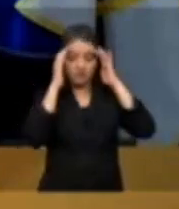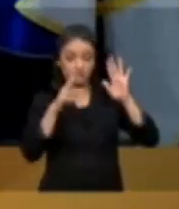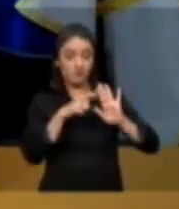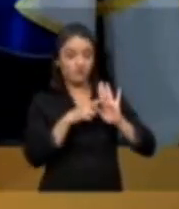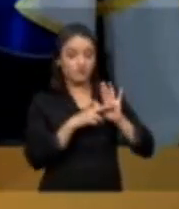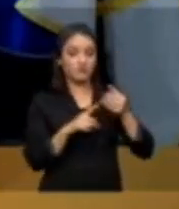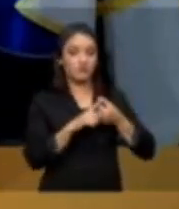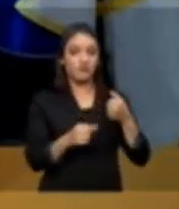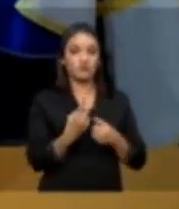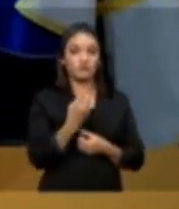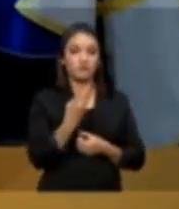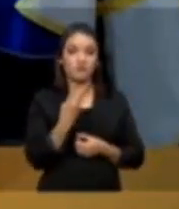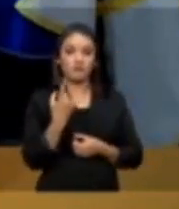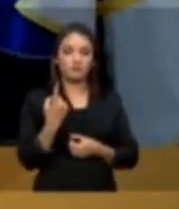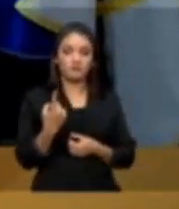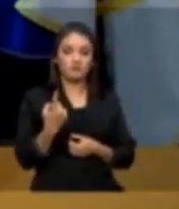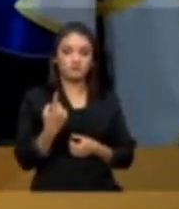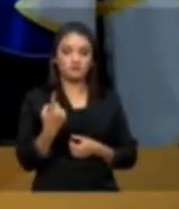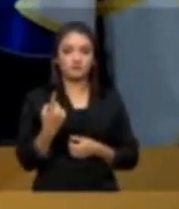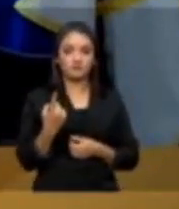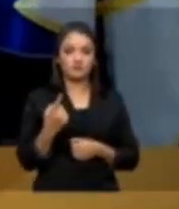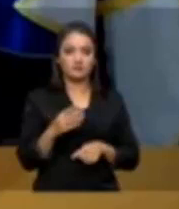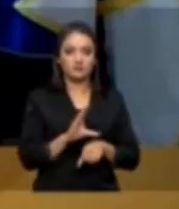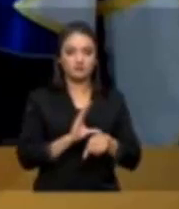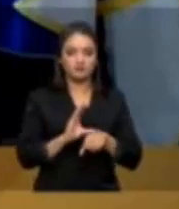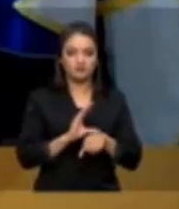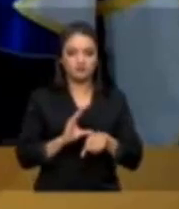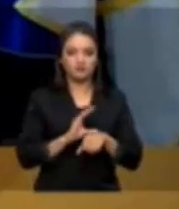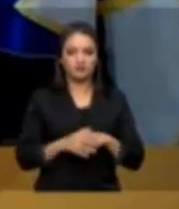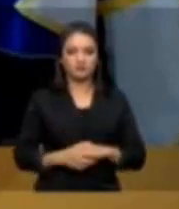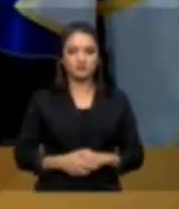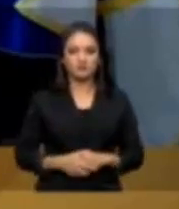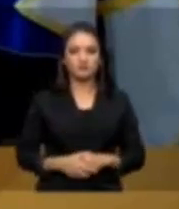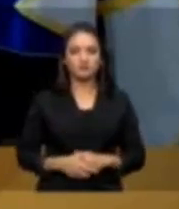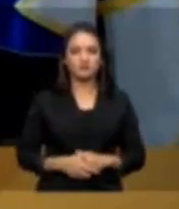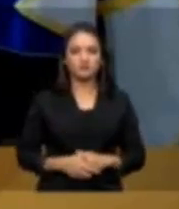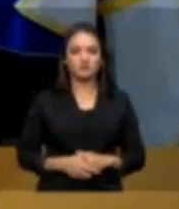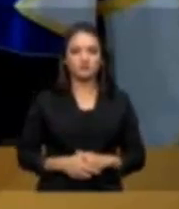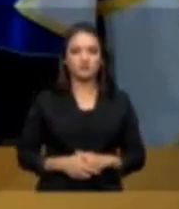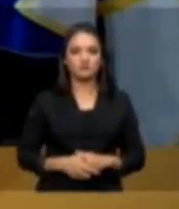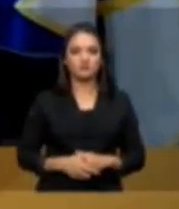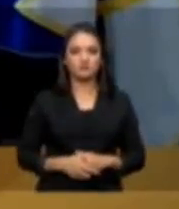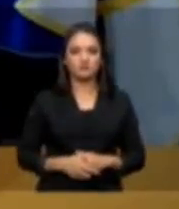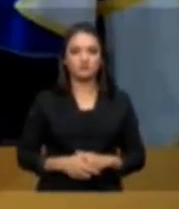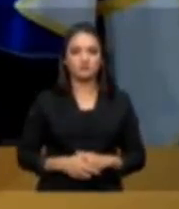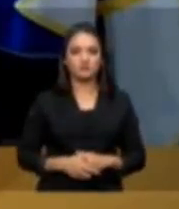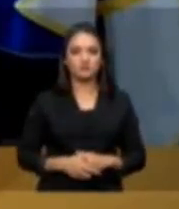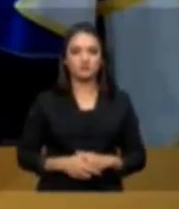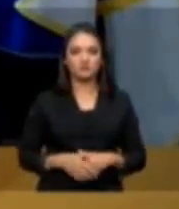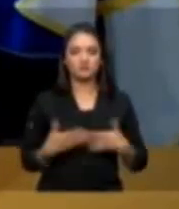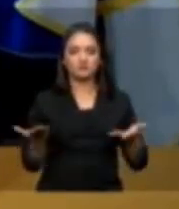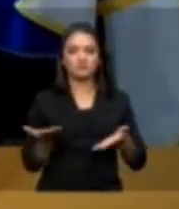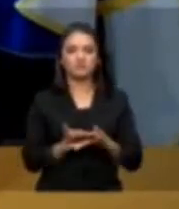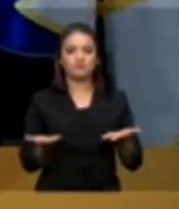no artigo 231 do texto constitucional. O caso concreto origina-se de